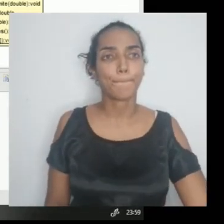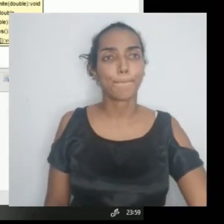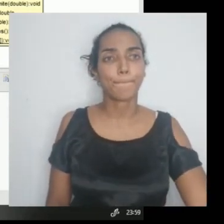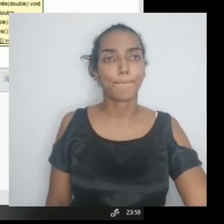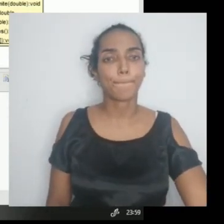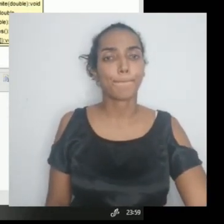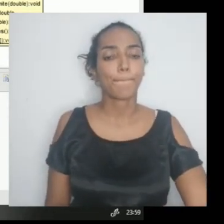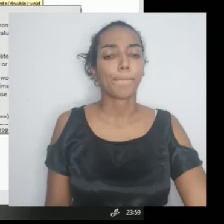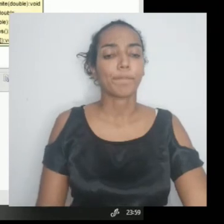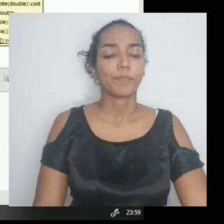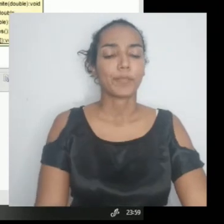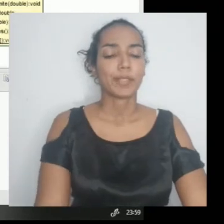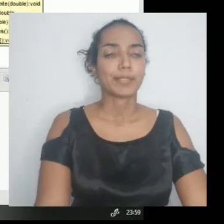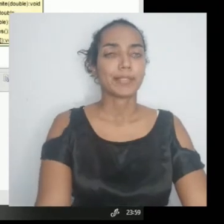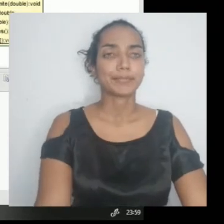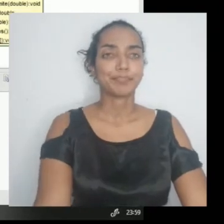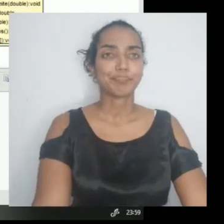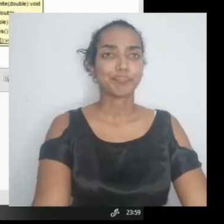Local